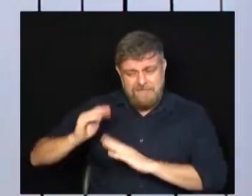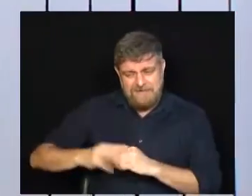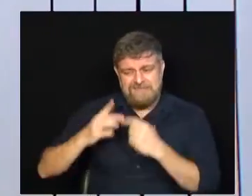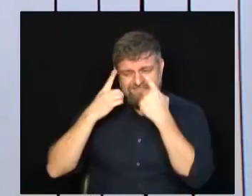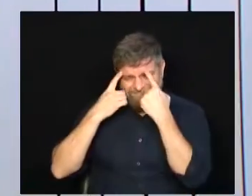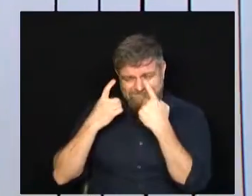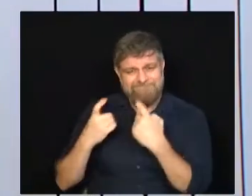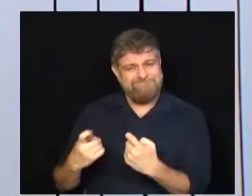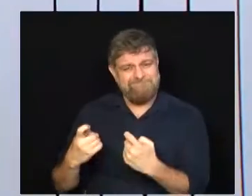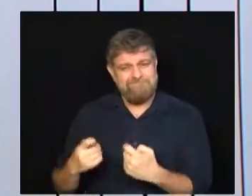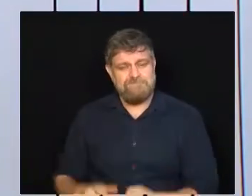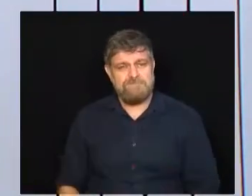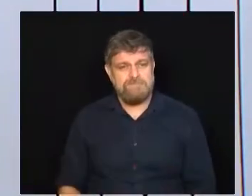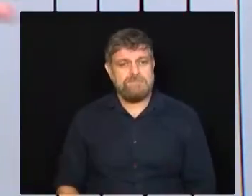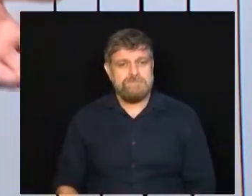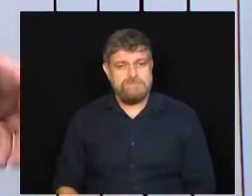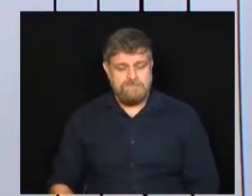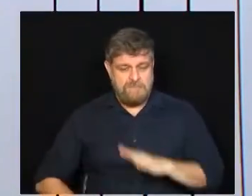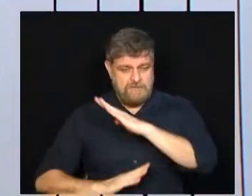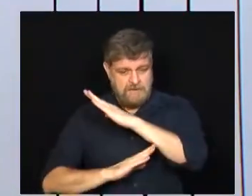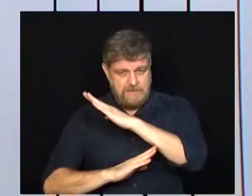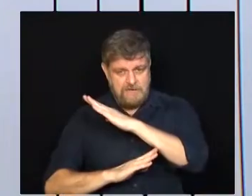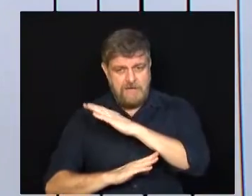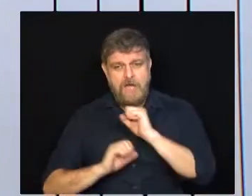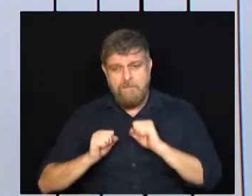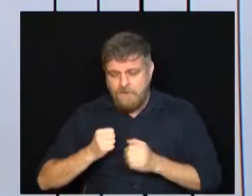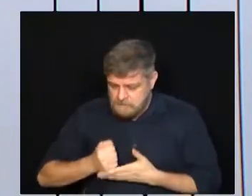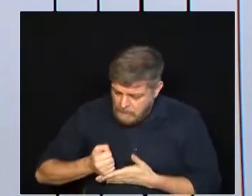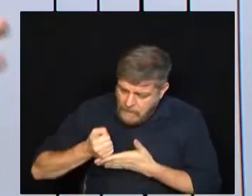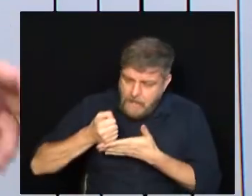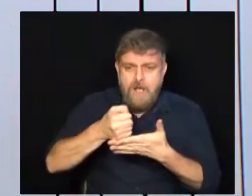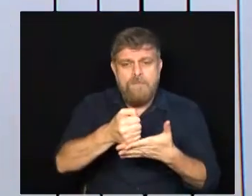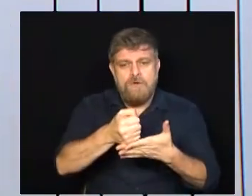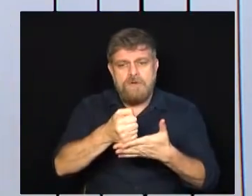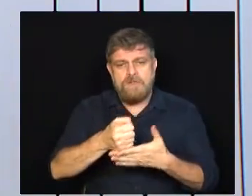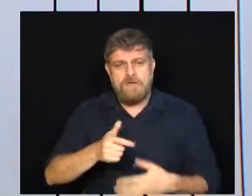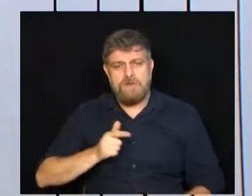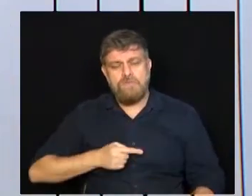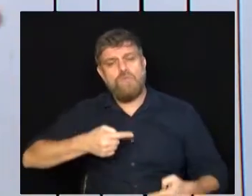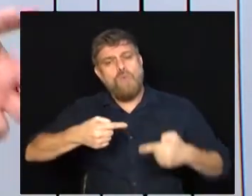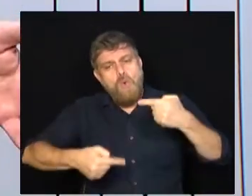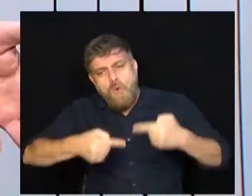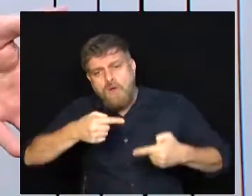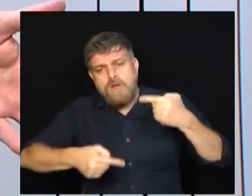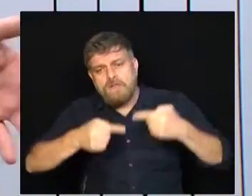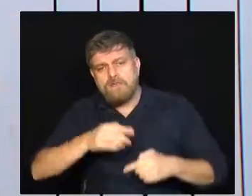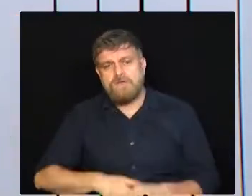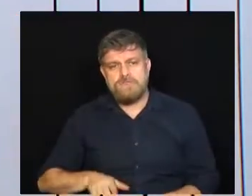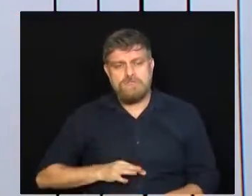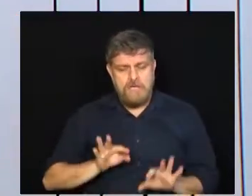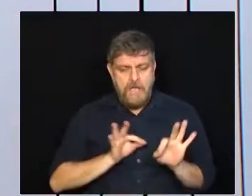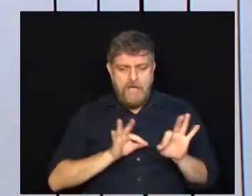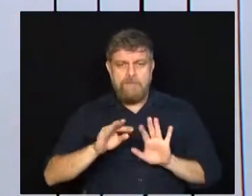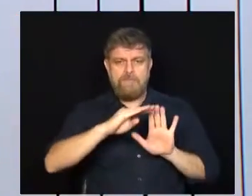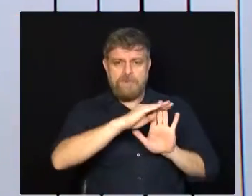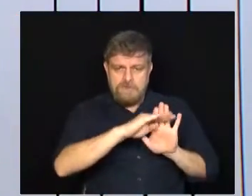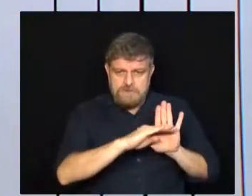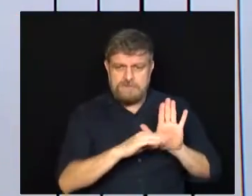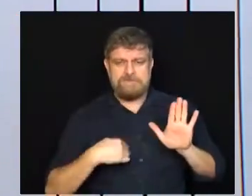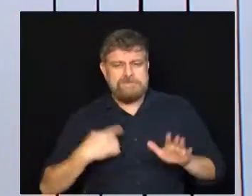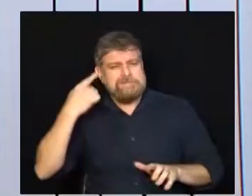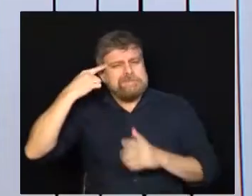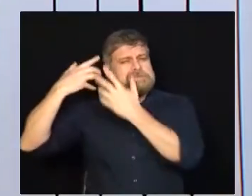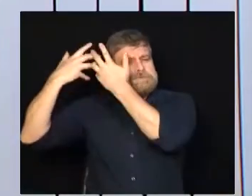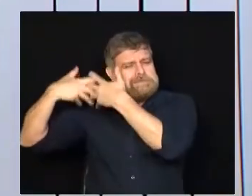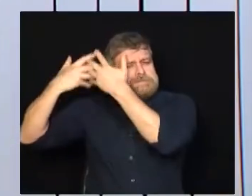que está aí. Então, acho que a Câmara pode contribuir com esses debates e alguns projetos que nós já estamos aqui